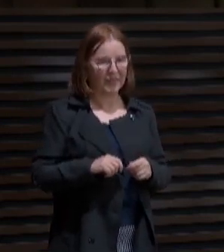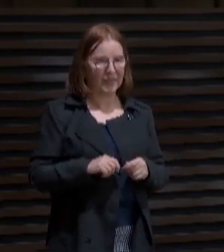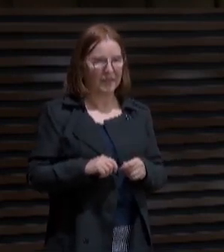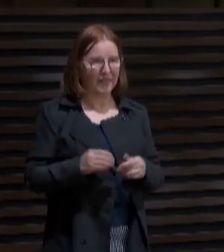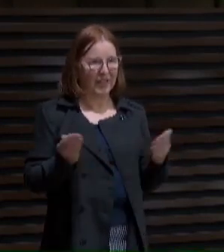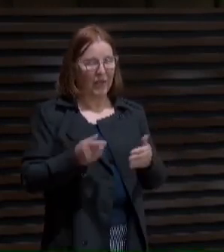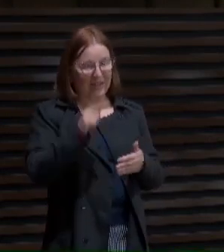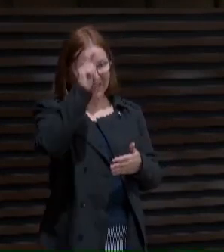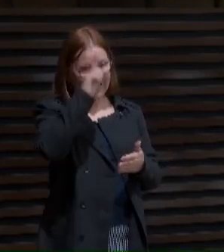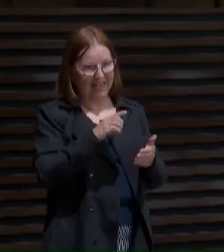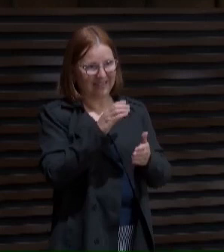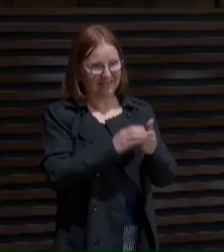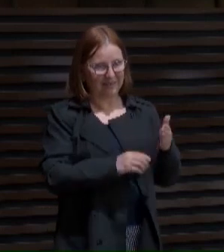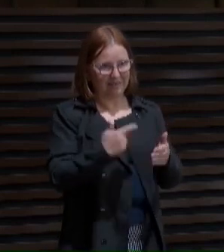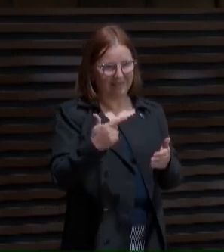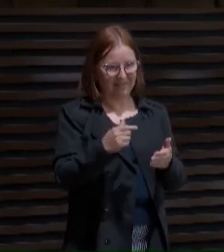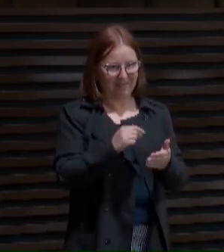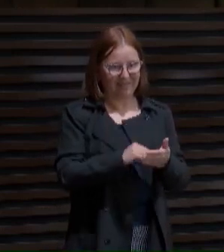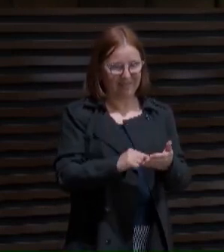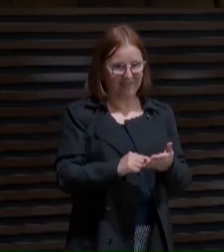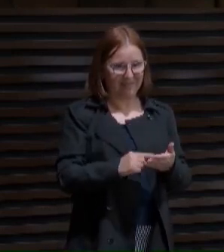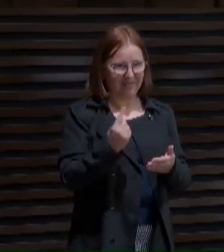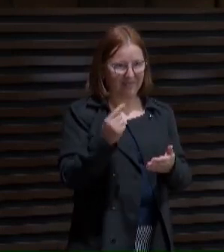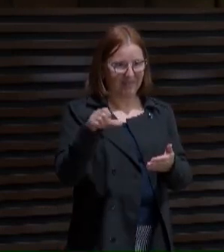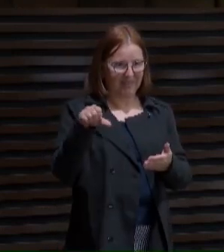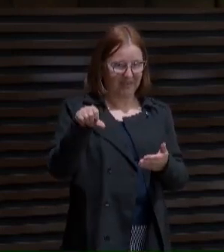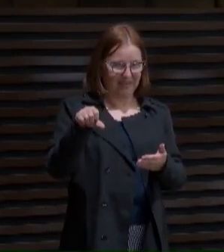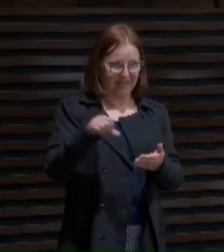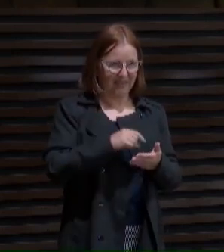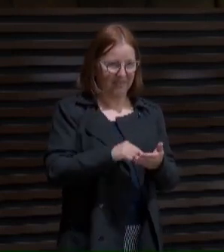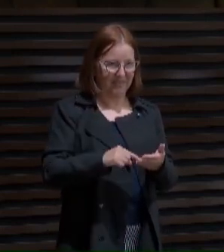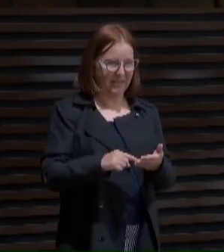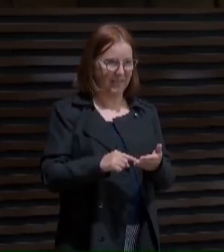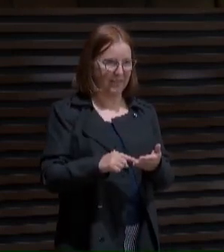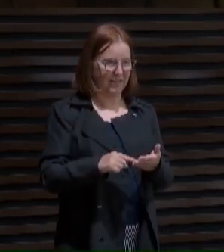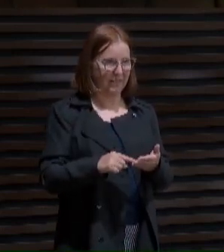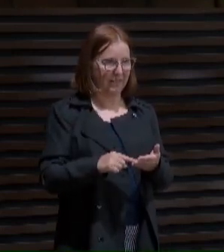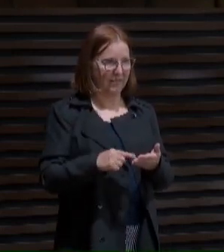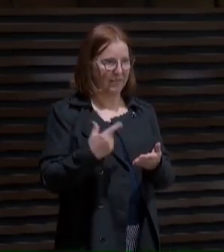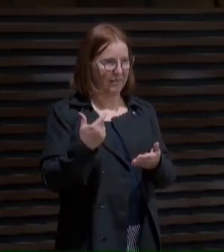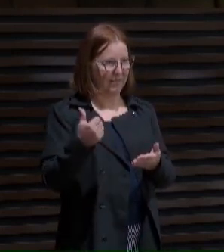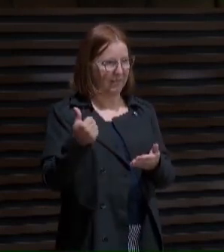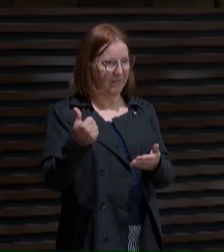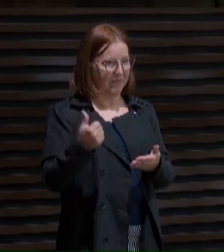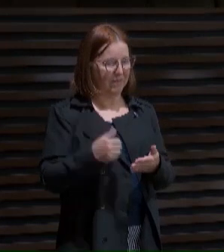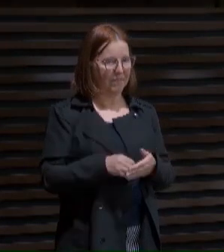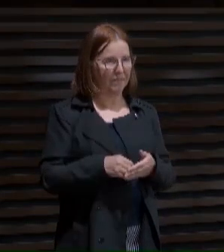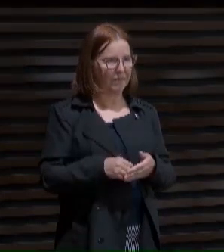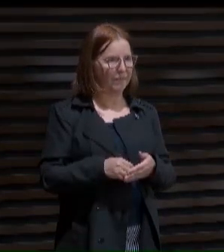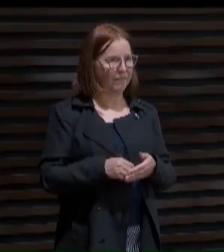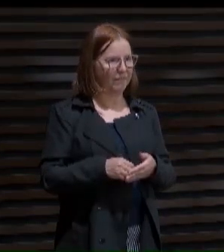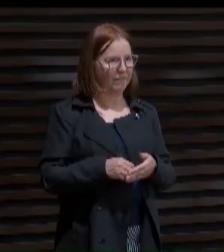ler Gálatas 2, 19 e 21, na versão NVT. Por favor. Gálatas